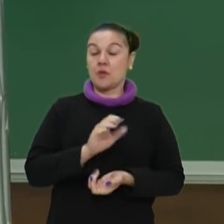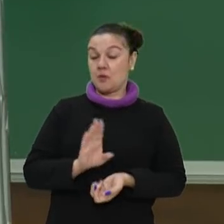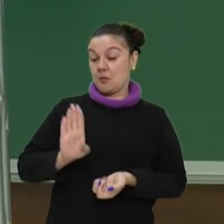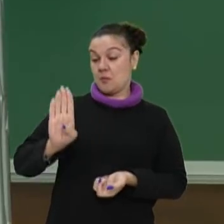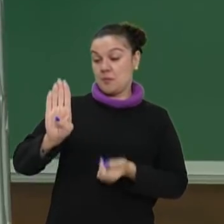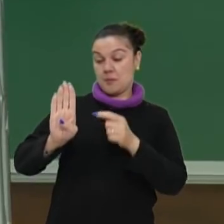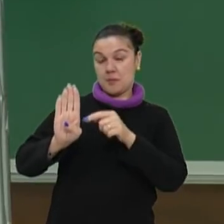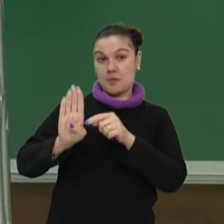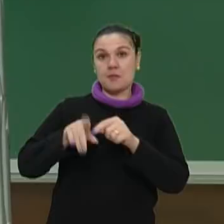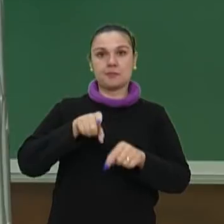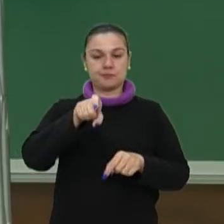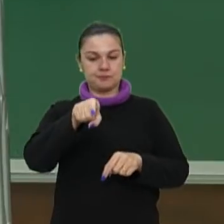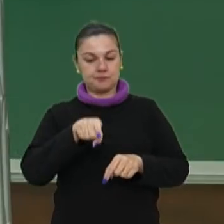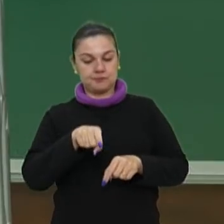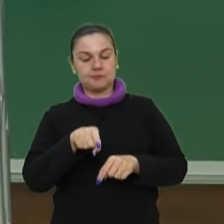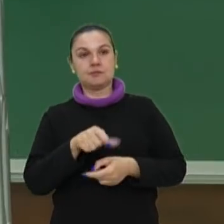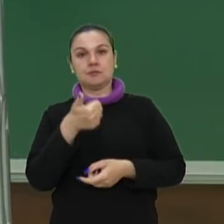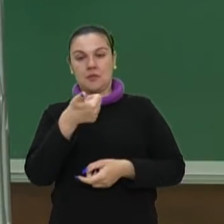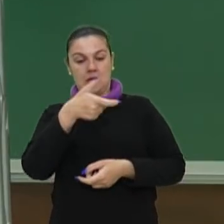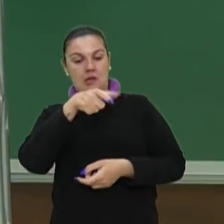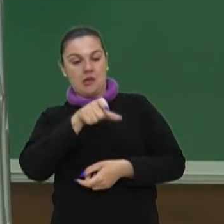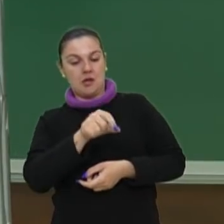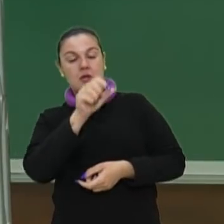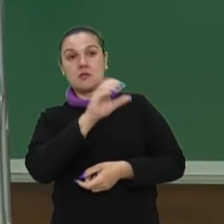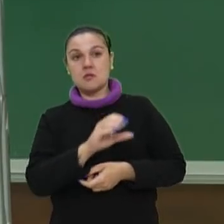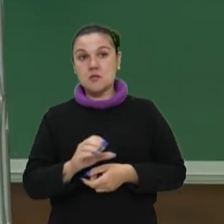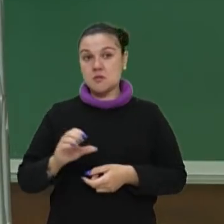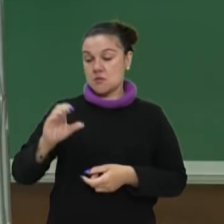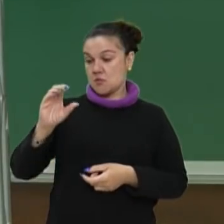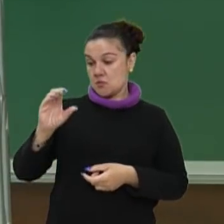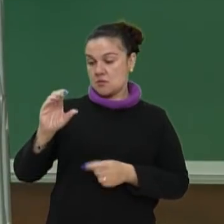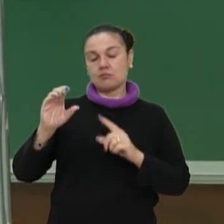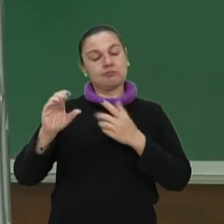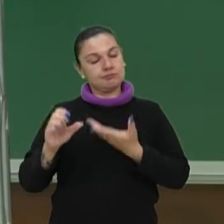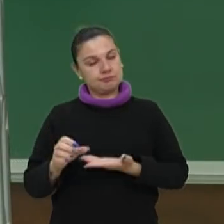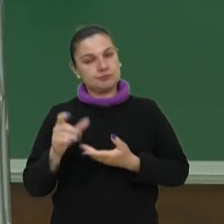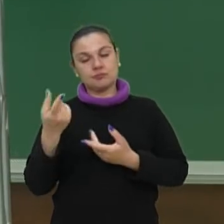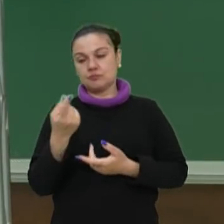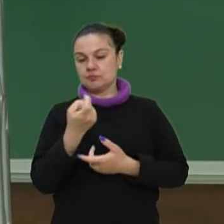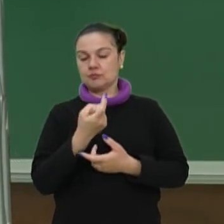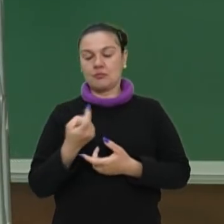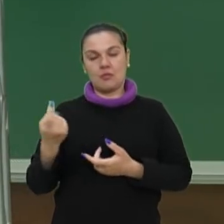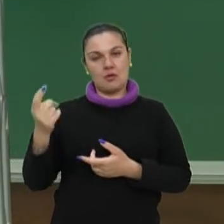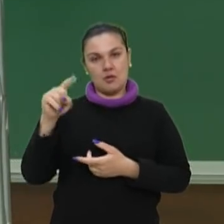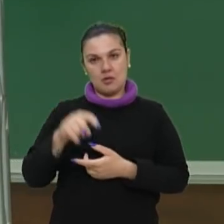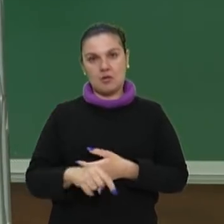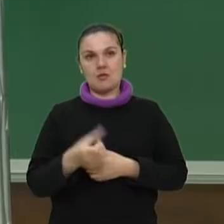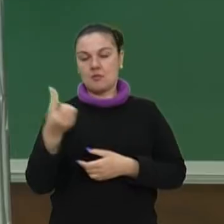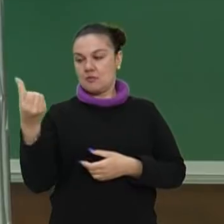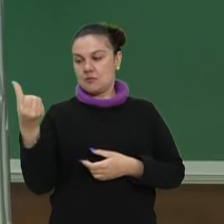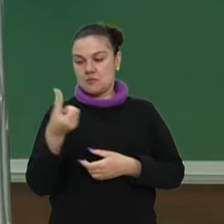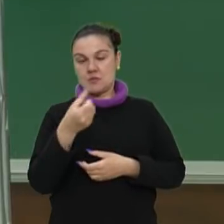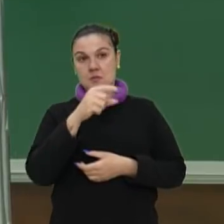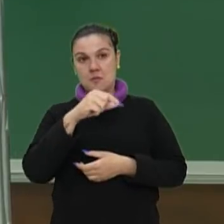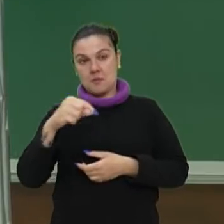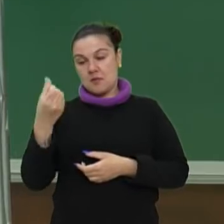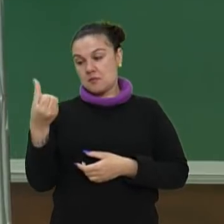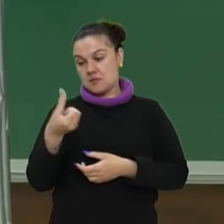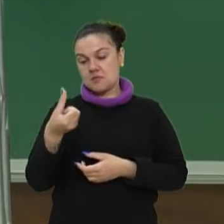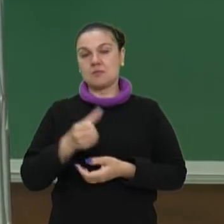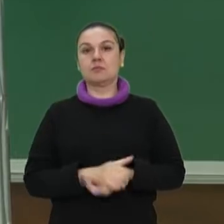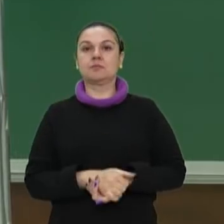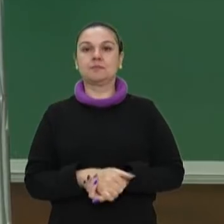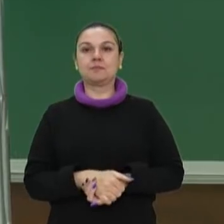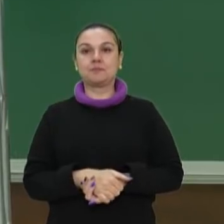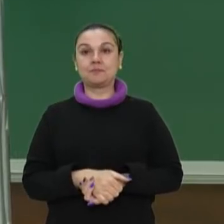b é o coeficiente do x, 10, e o c é o coeficiente sem o x, né, o termo independente de x, que é